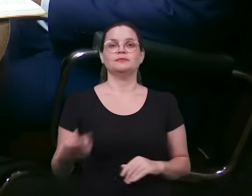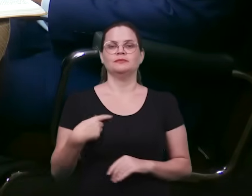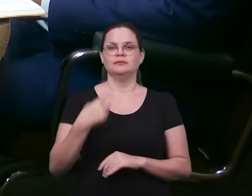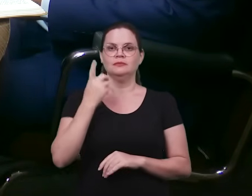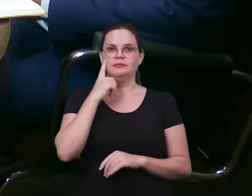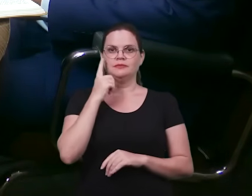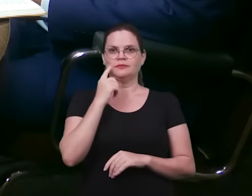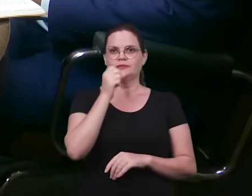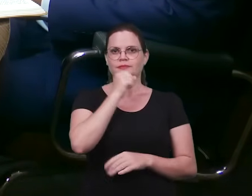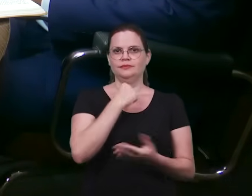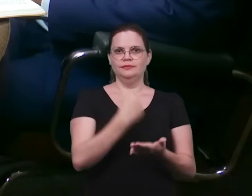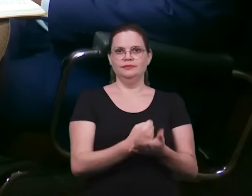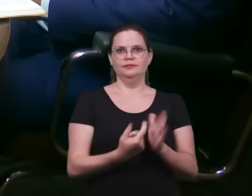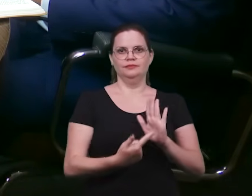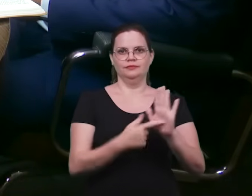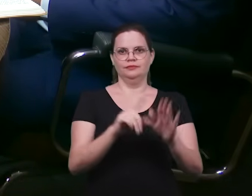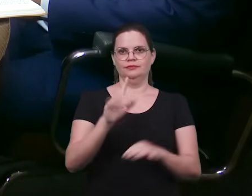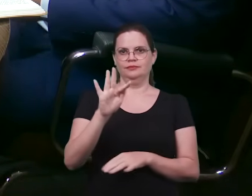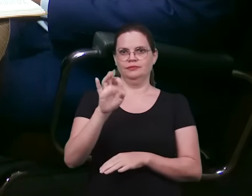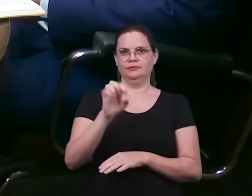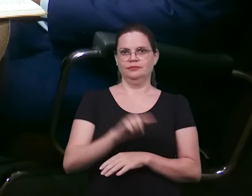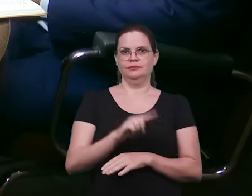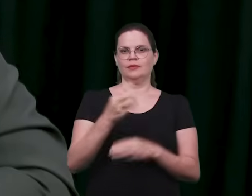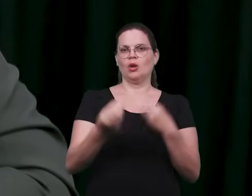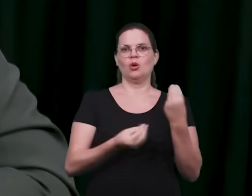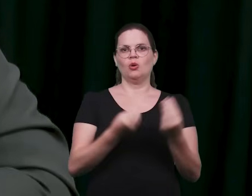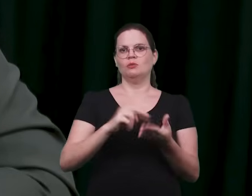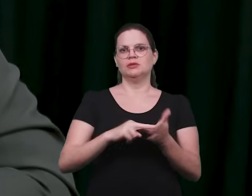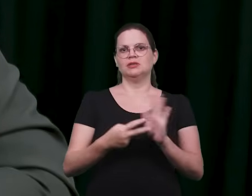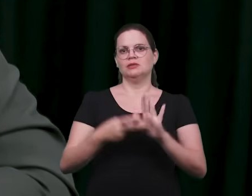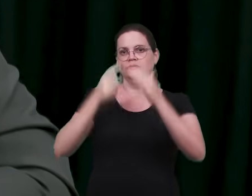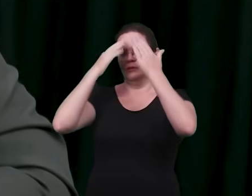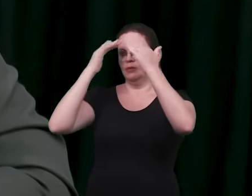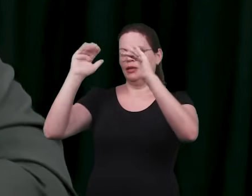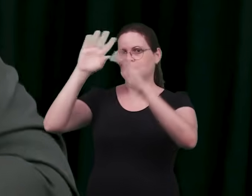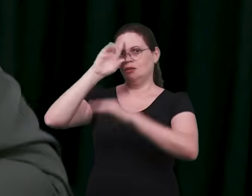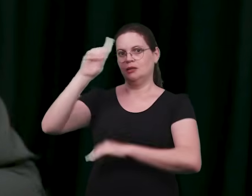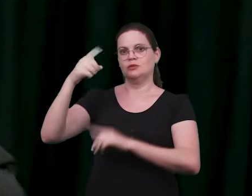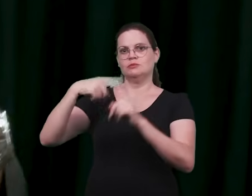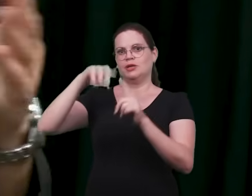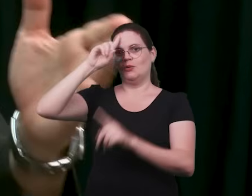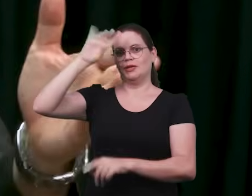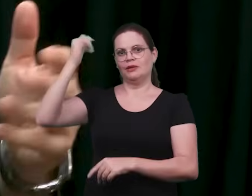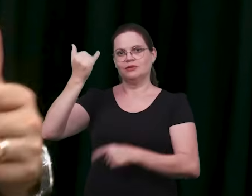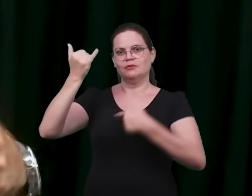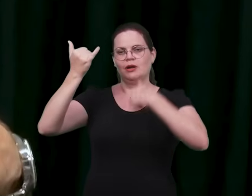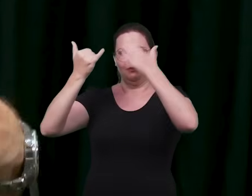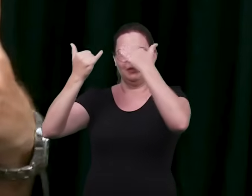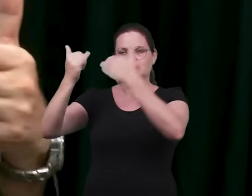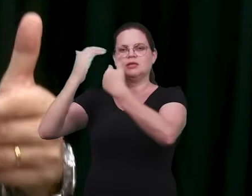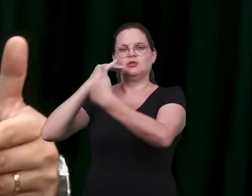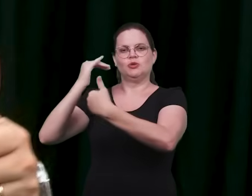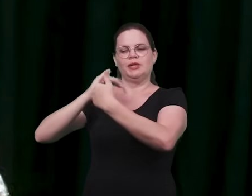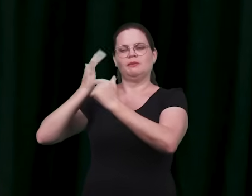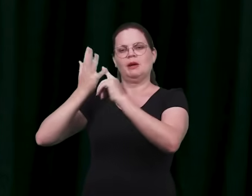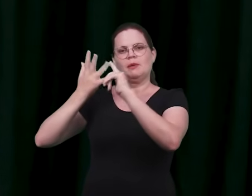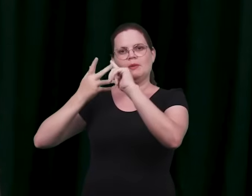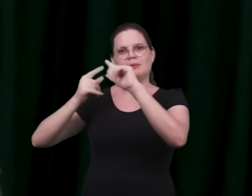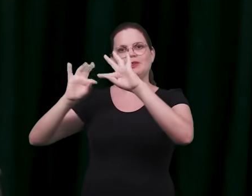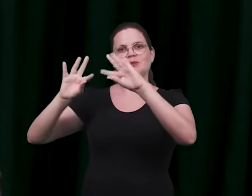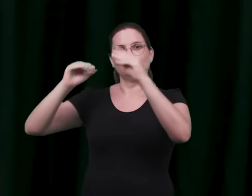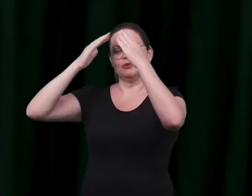Testamento nós vamos encontrar essa fé representada pela obediência, né? Então, a obediência à palavra de Deus, às orientações do